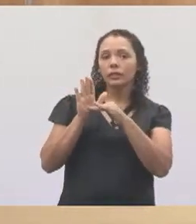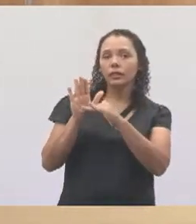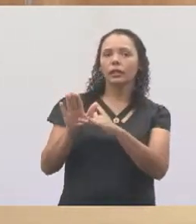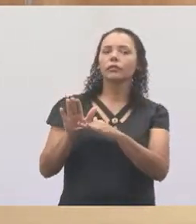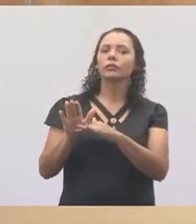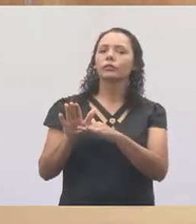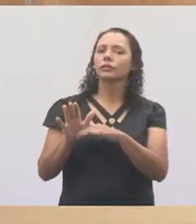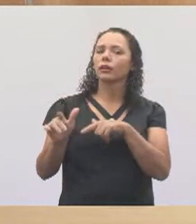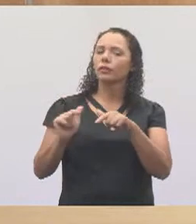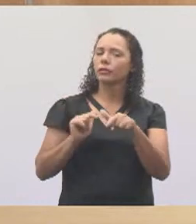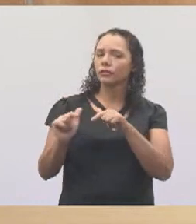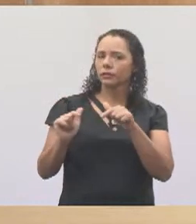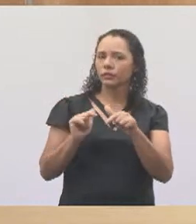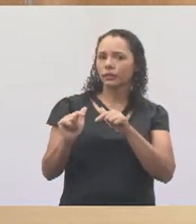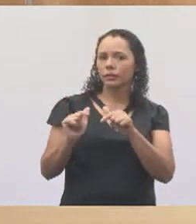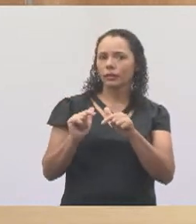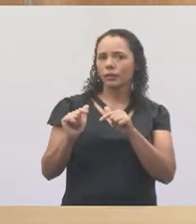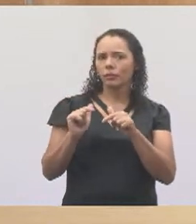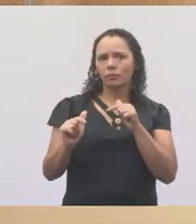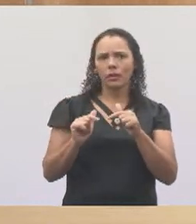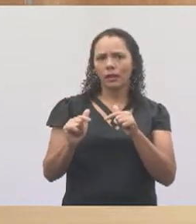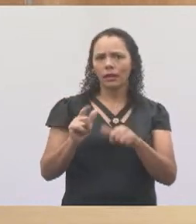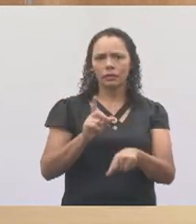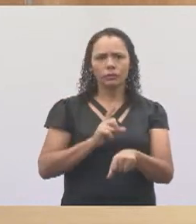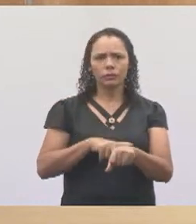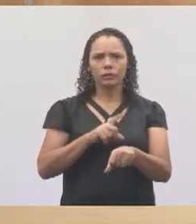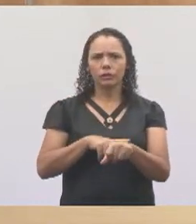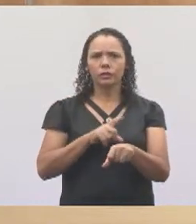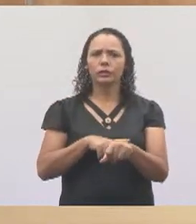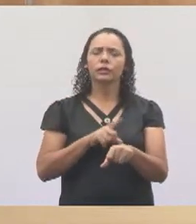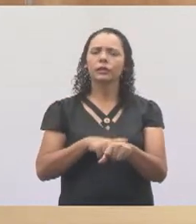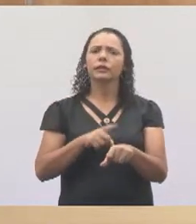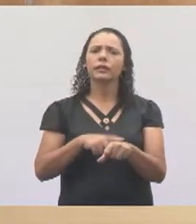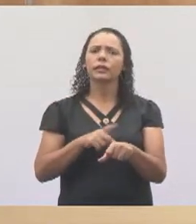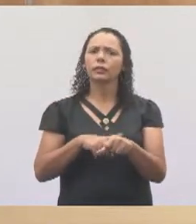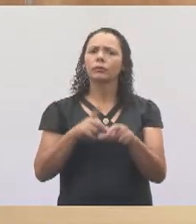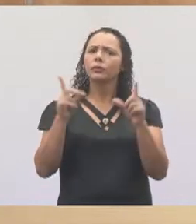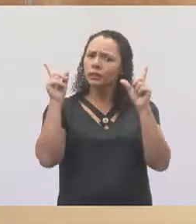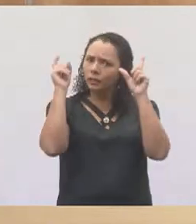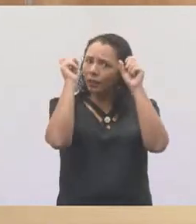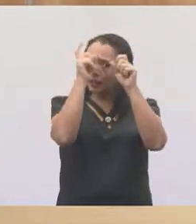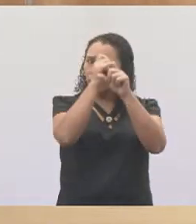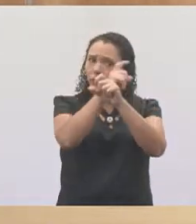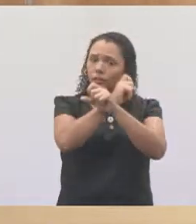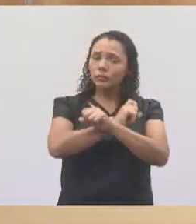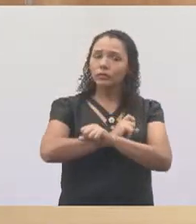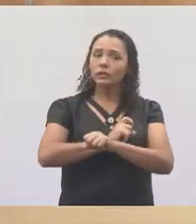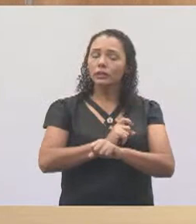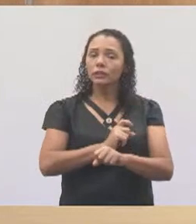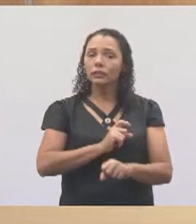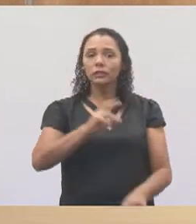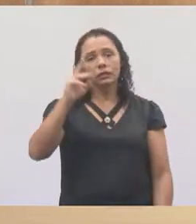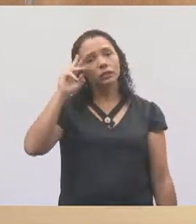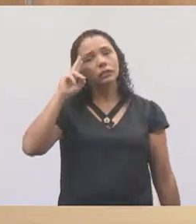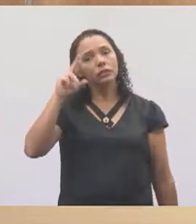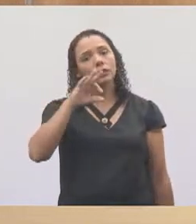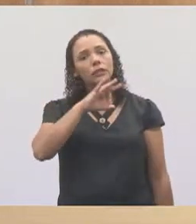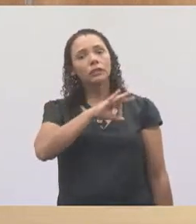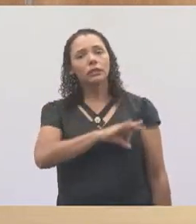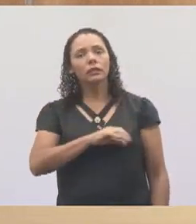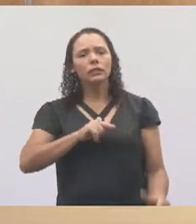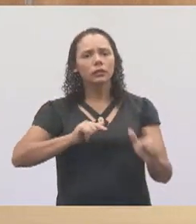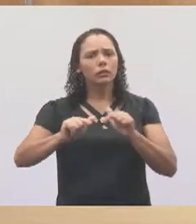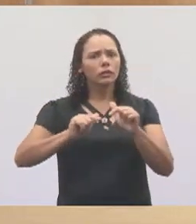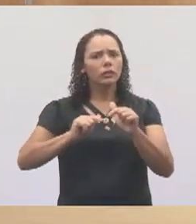de um delegado, não é? Que é uma rotina de trabalho pesada, uma rotina de trabalho em